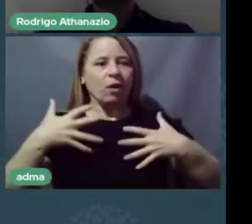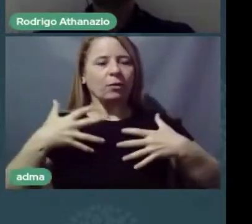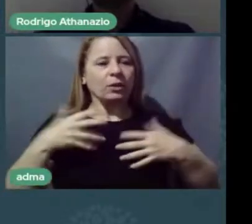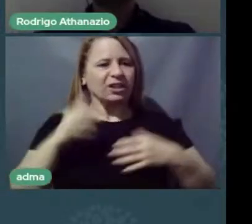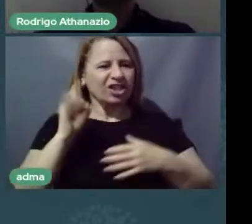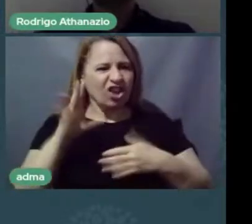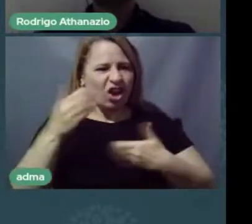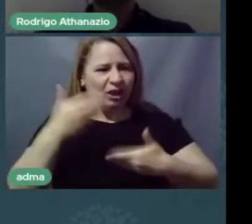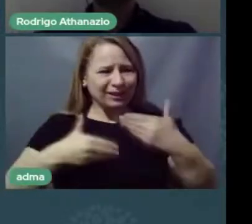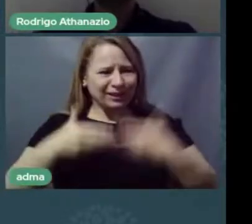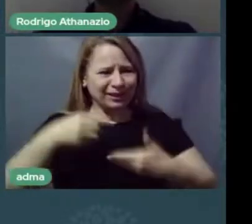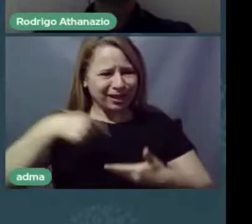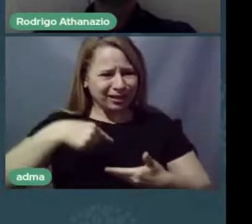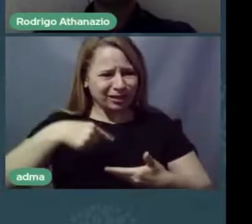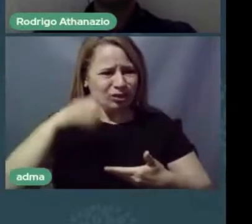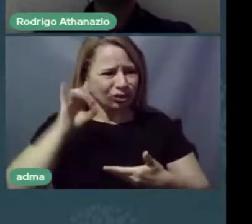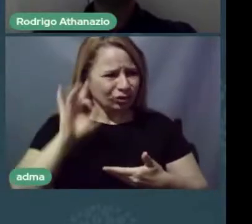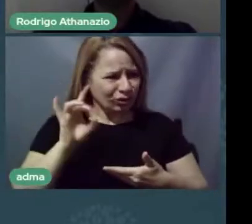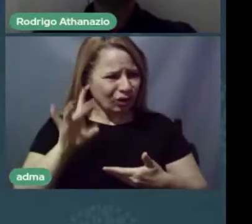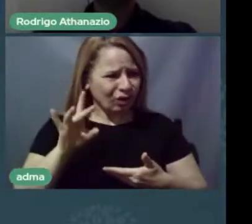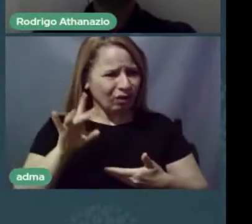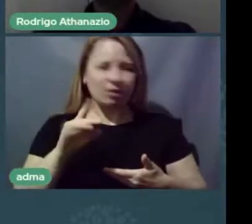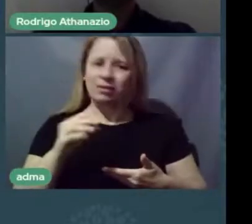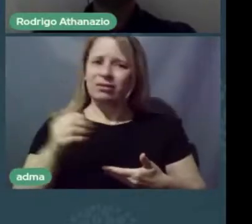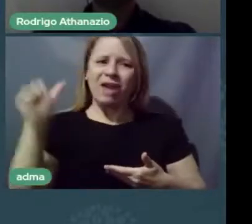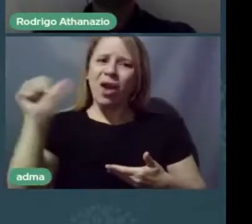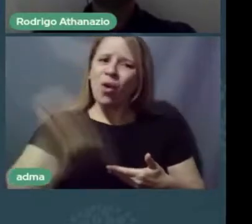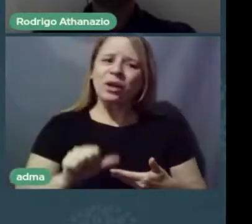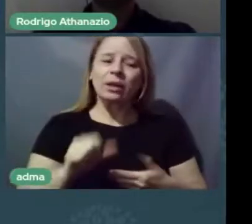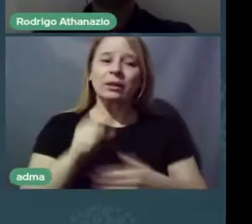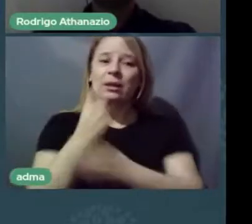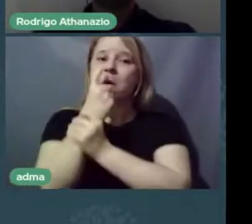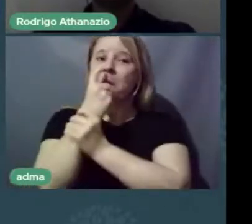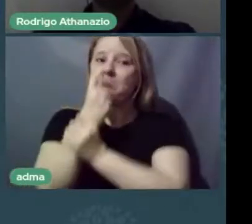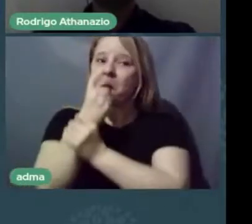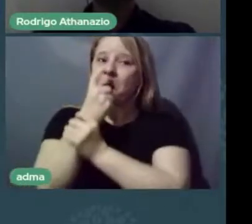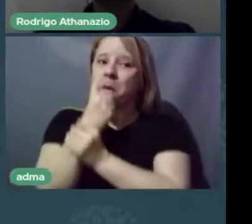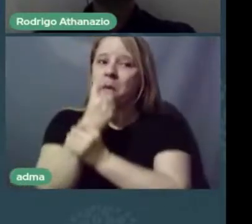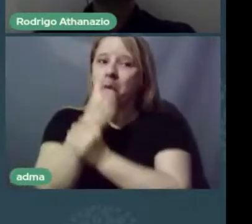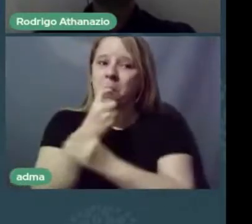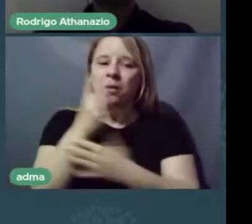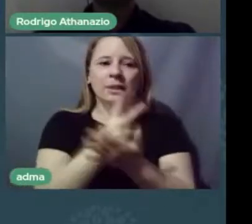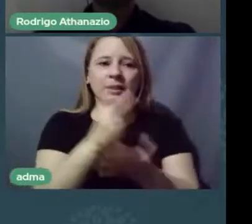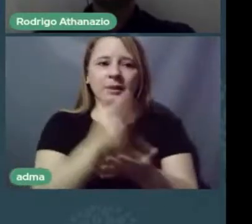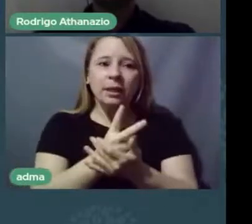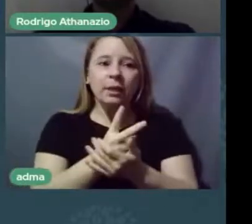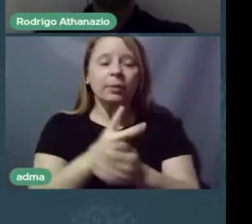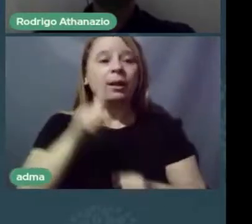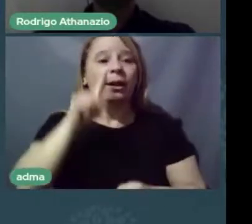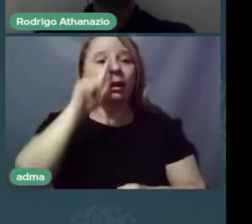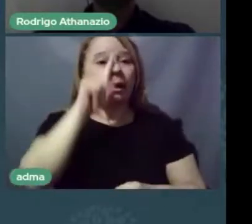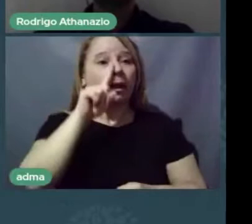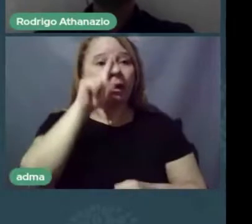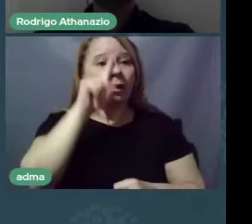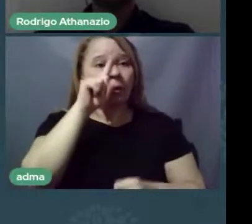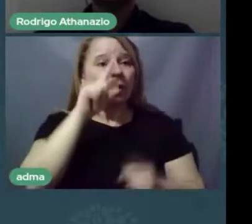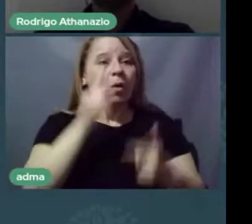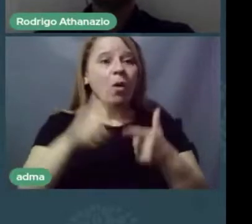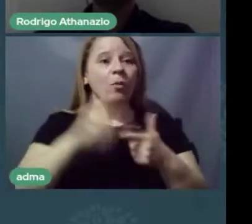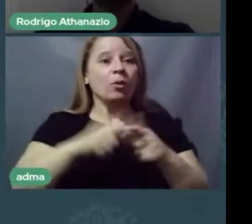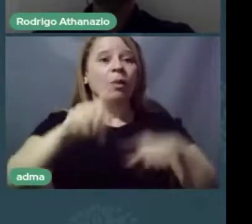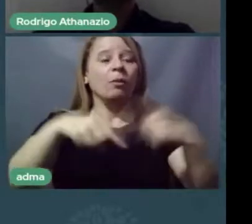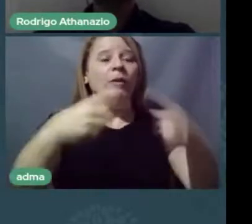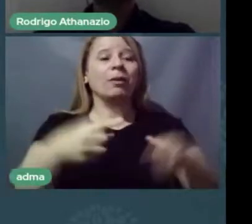bem para ele. Por quê? Quanto mais bombinha o paciente estava usando, maior o risco dele ter problemas a longo prazo e maior